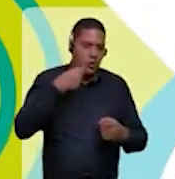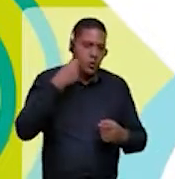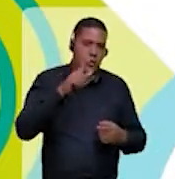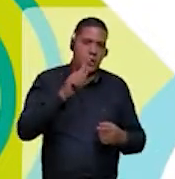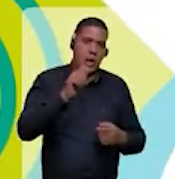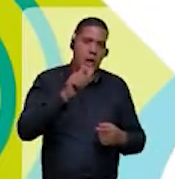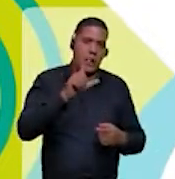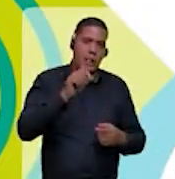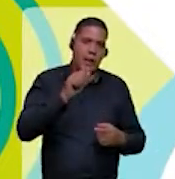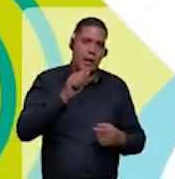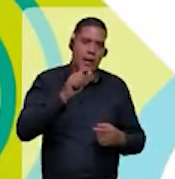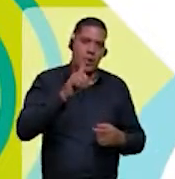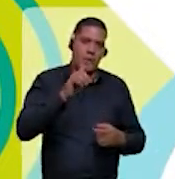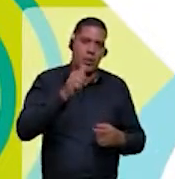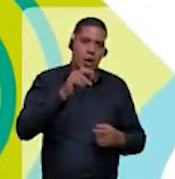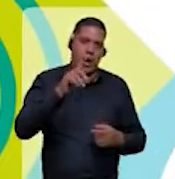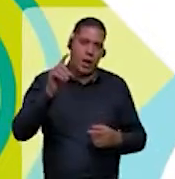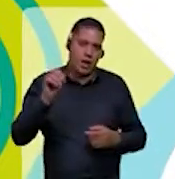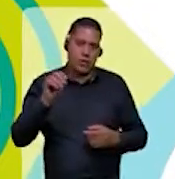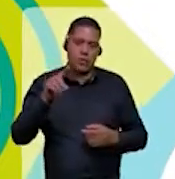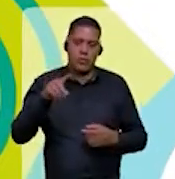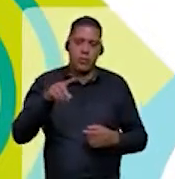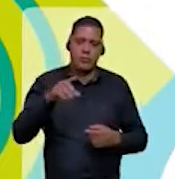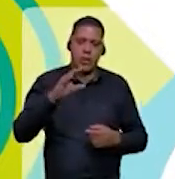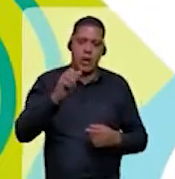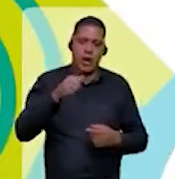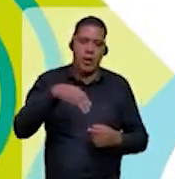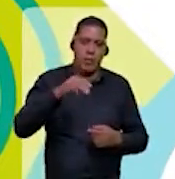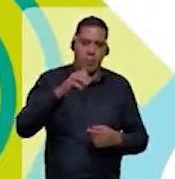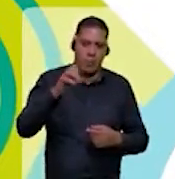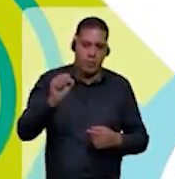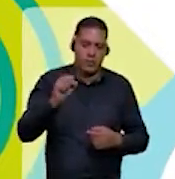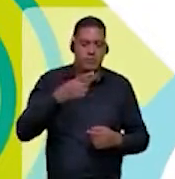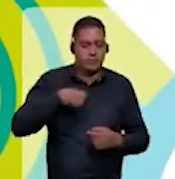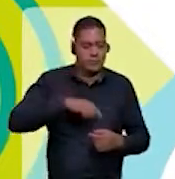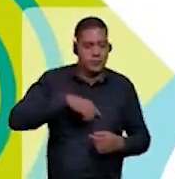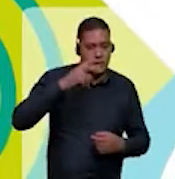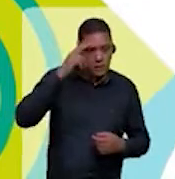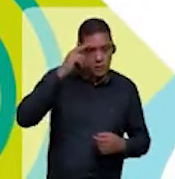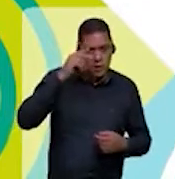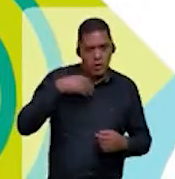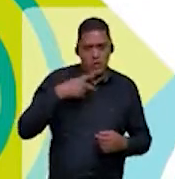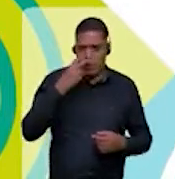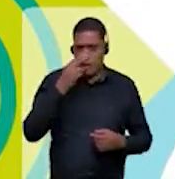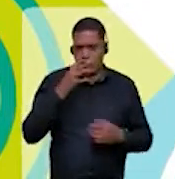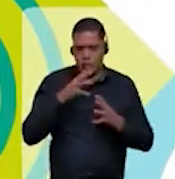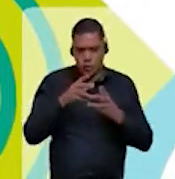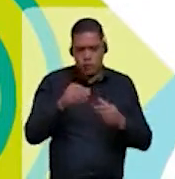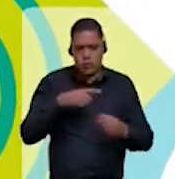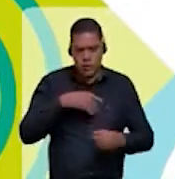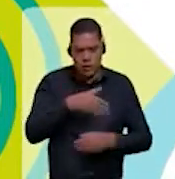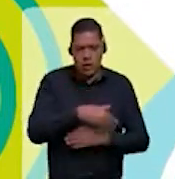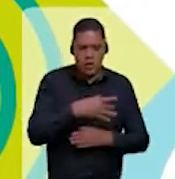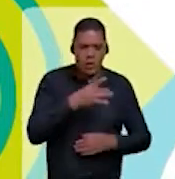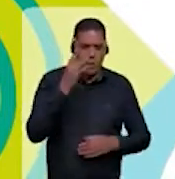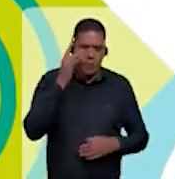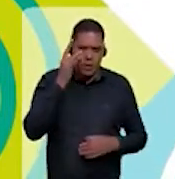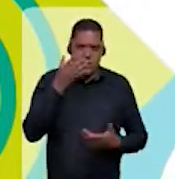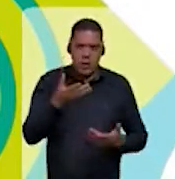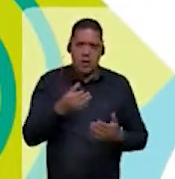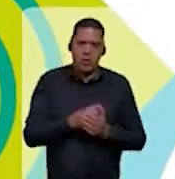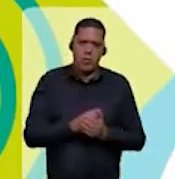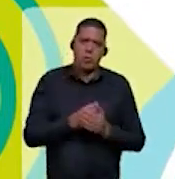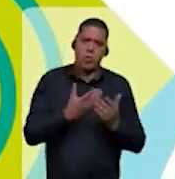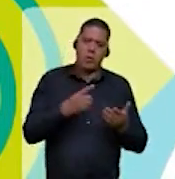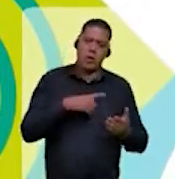com prêmio Camões só para a gente lembrar né Eu acredito que todos estavam presentes aqui quando teve